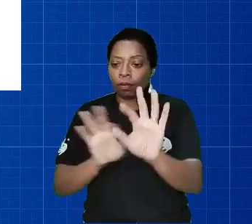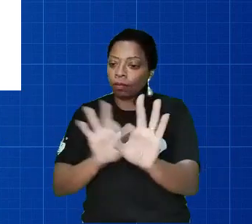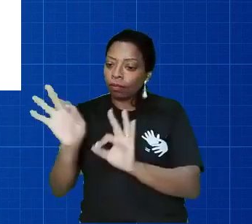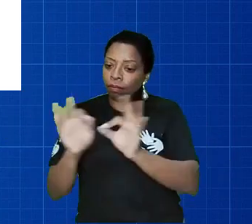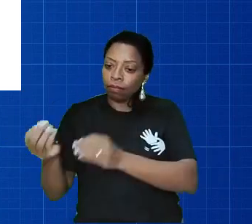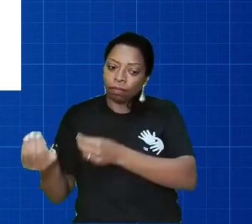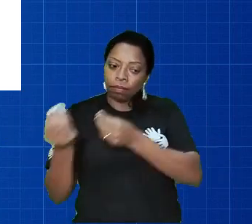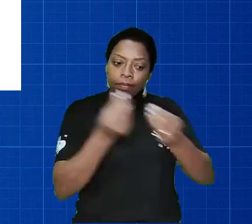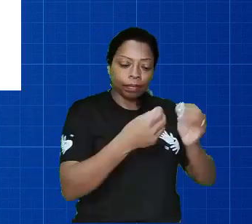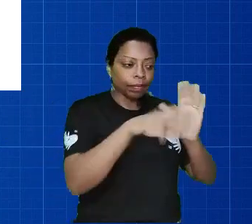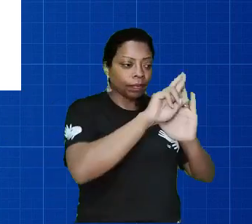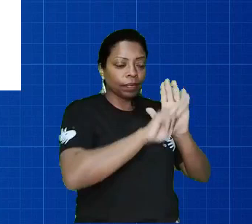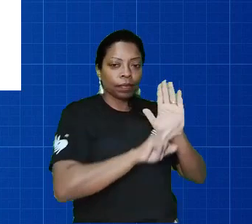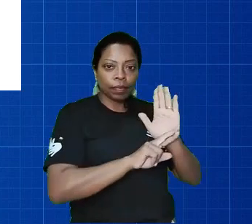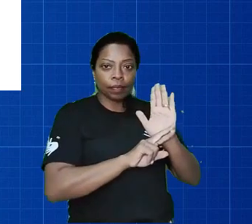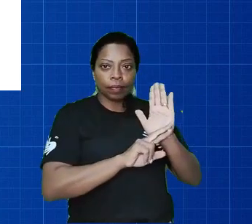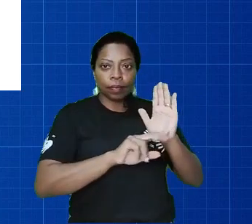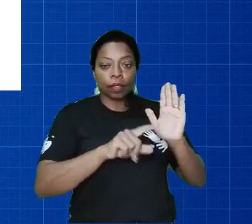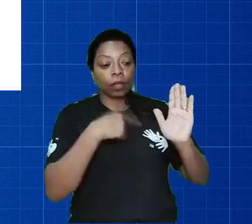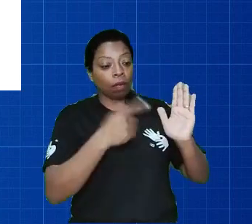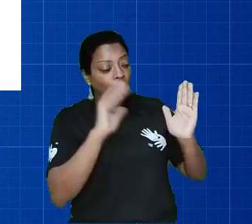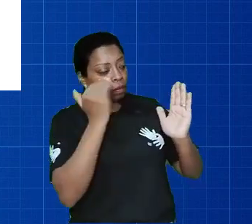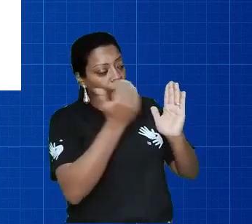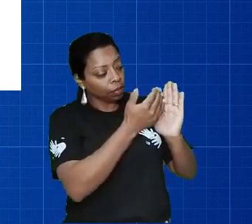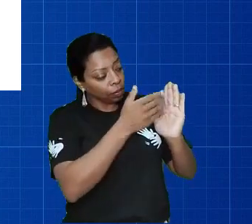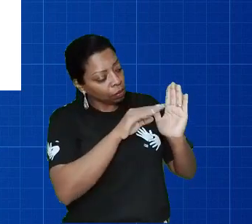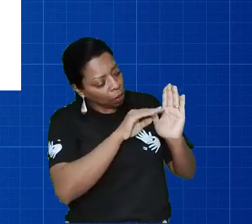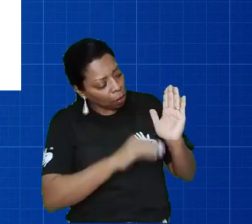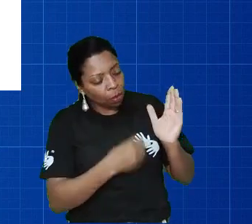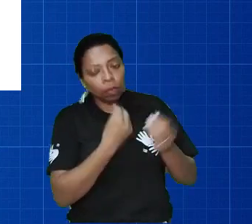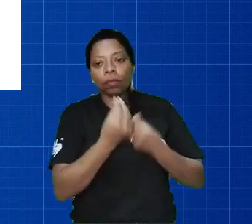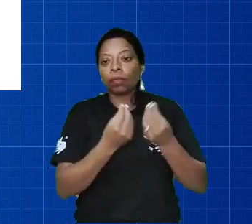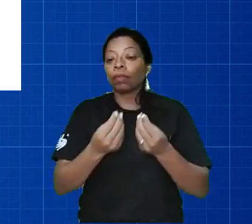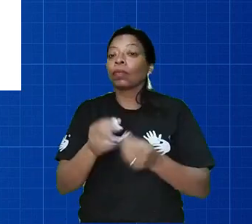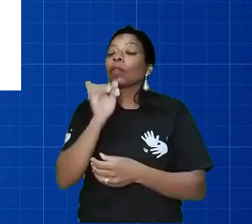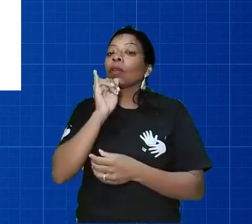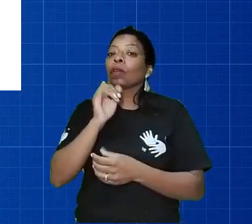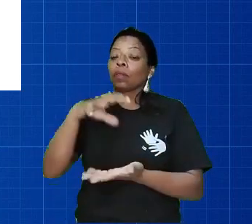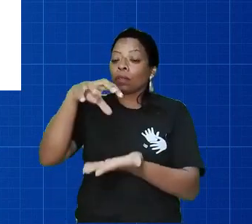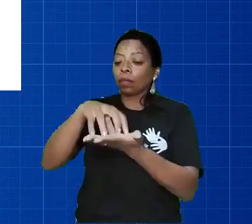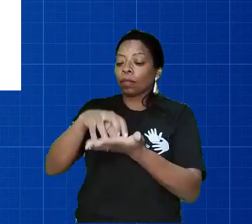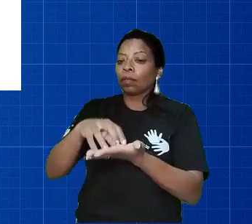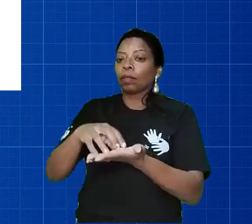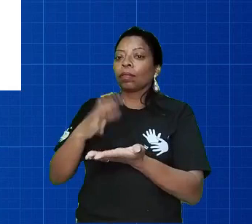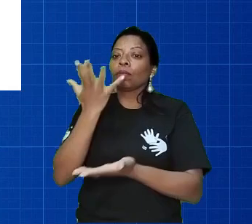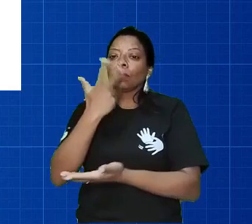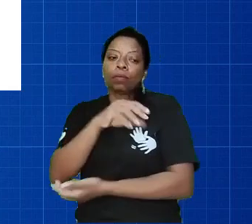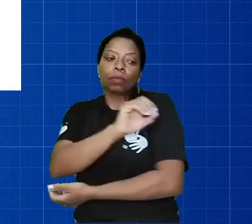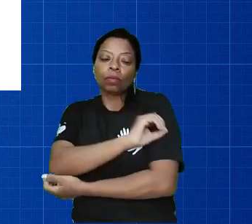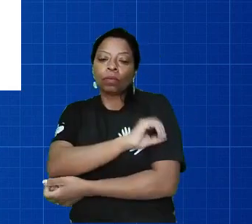algumas regras que são seguidas, então, pelos departamentos de educação infantil e de ensino